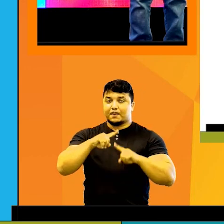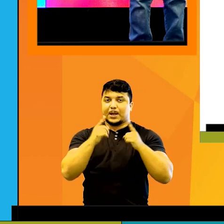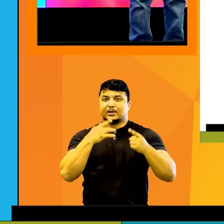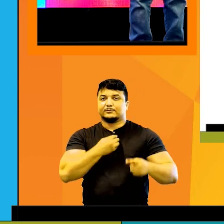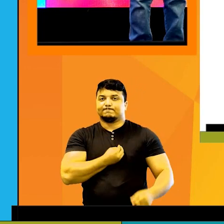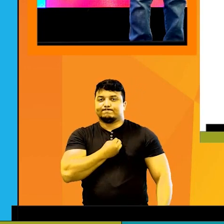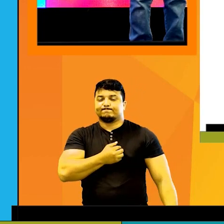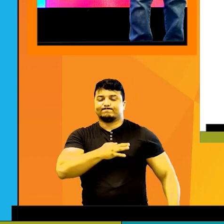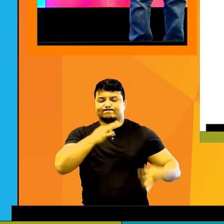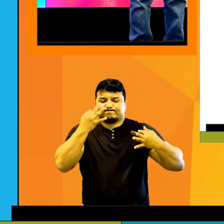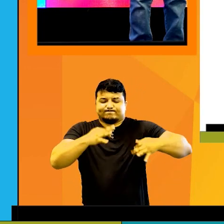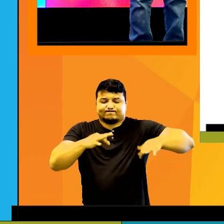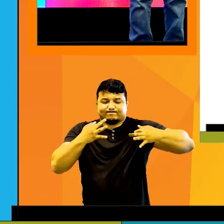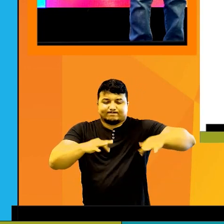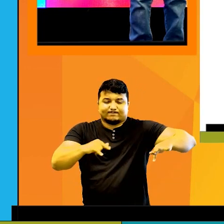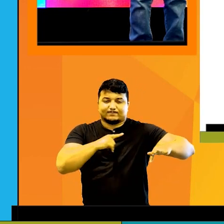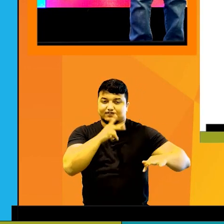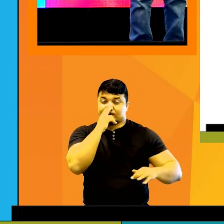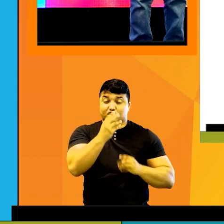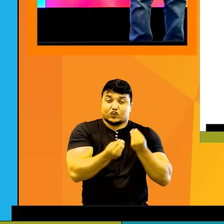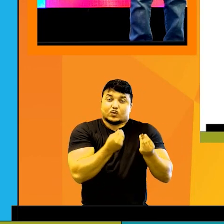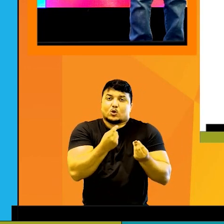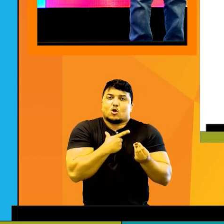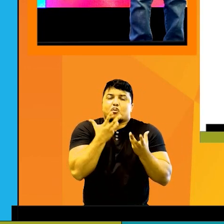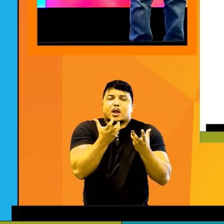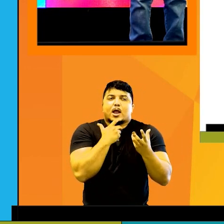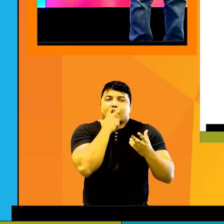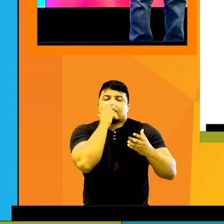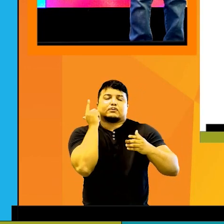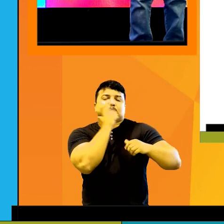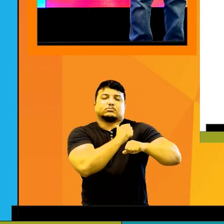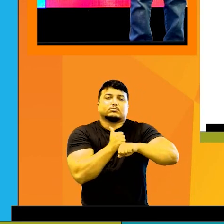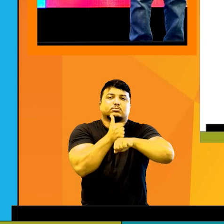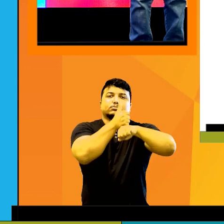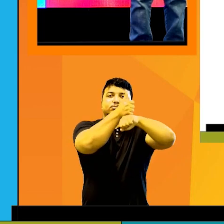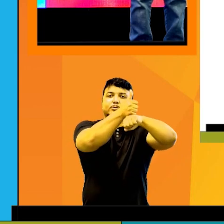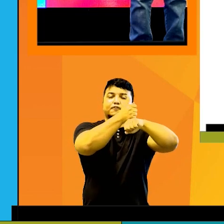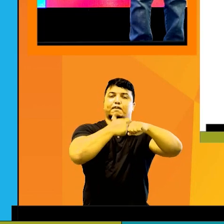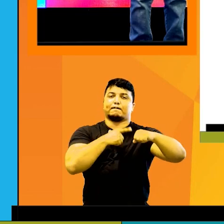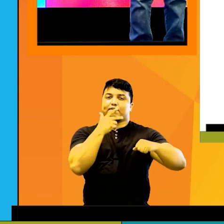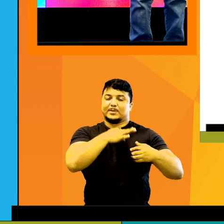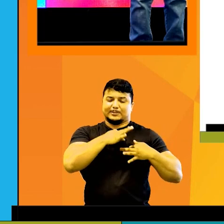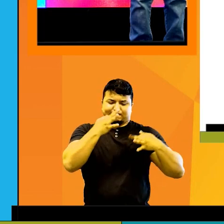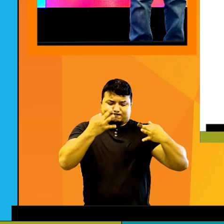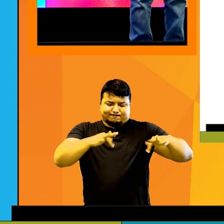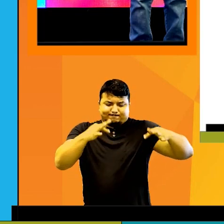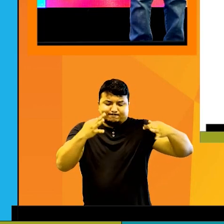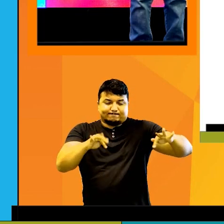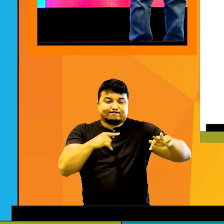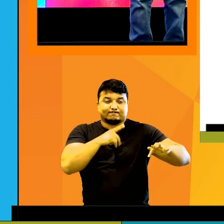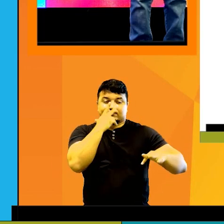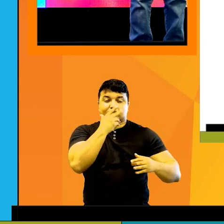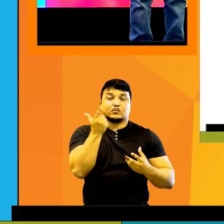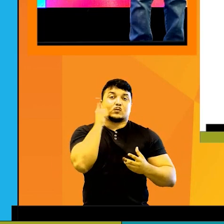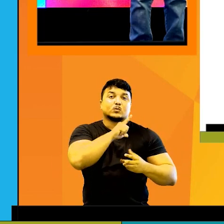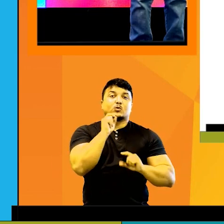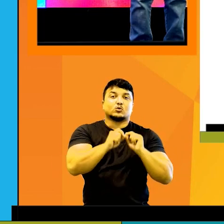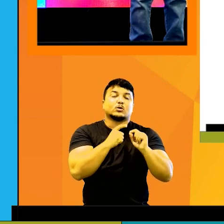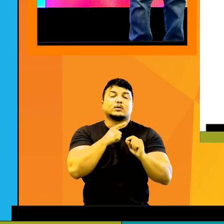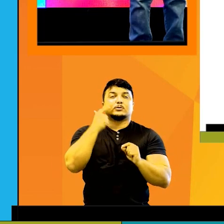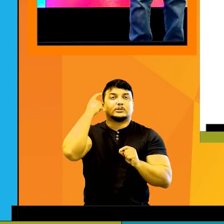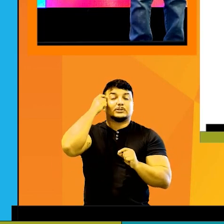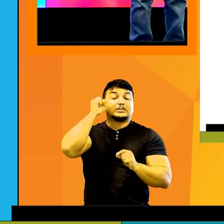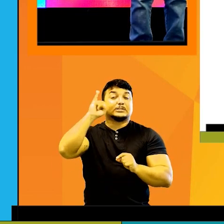da vida que devora a ânsia de glória, o doloroso afã, a dor do peito, emudecera ao